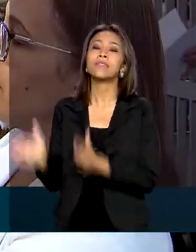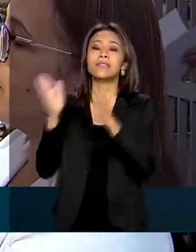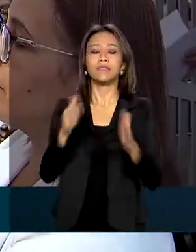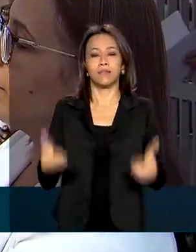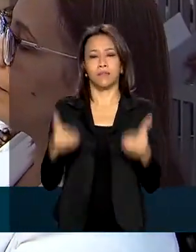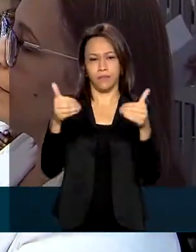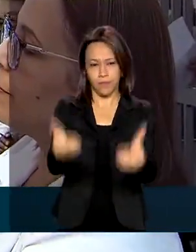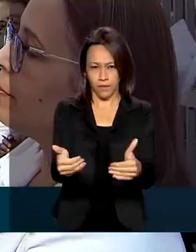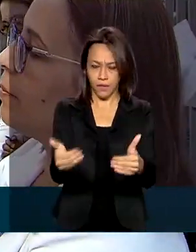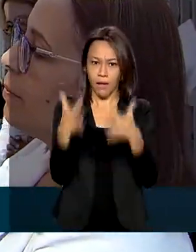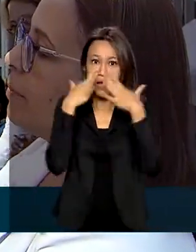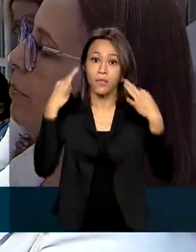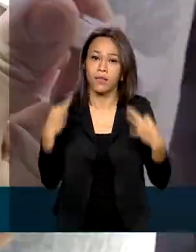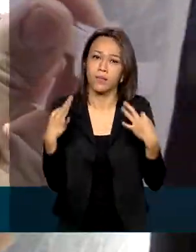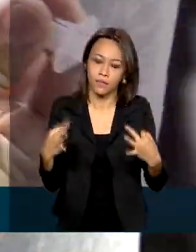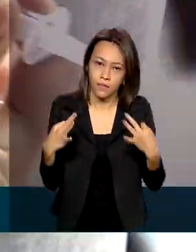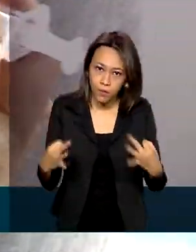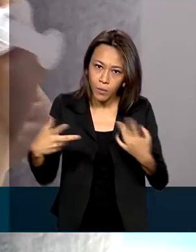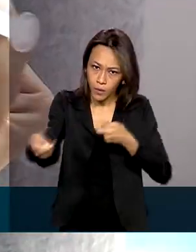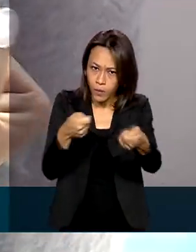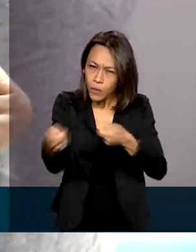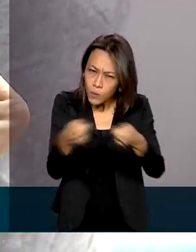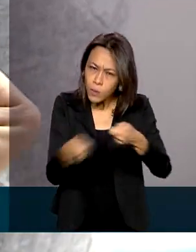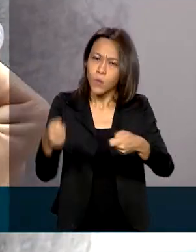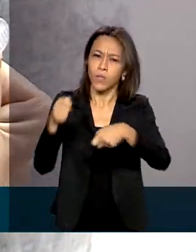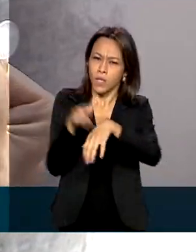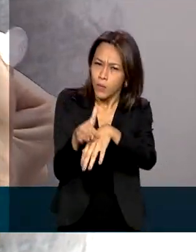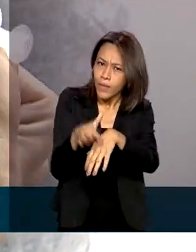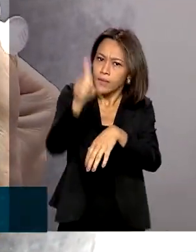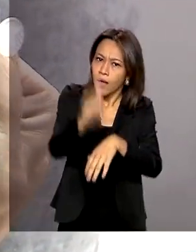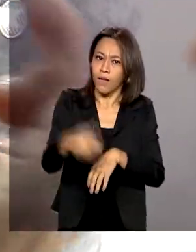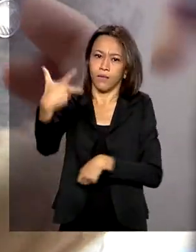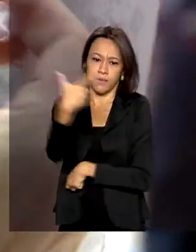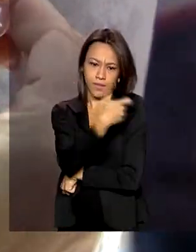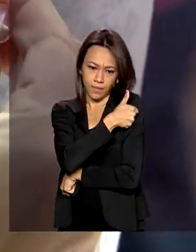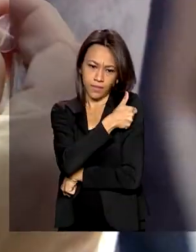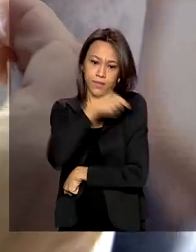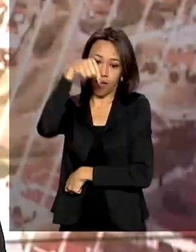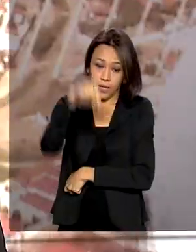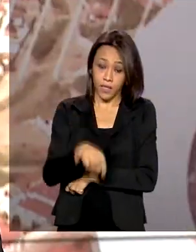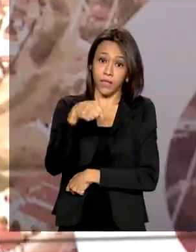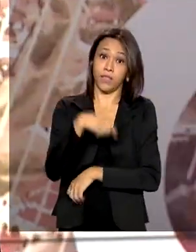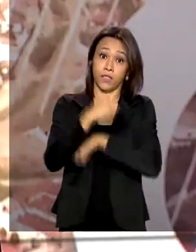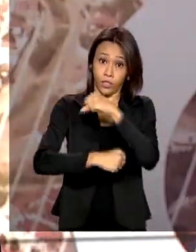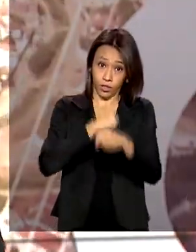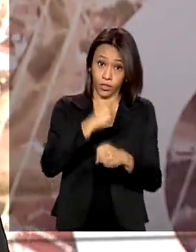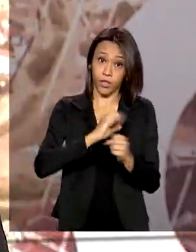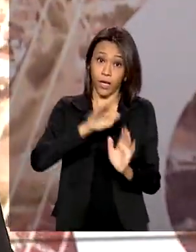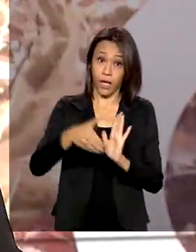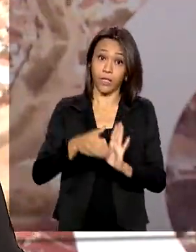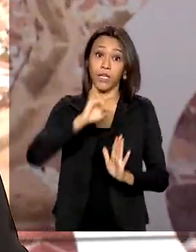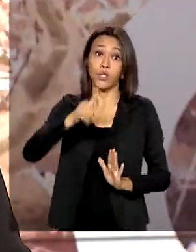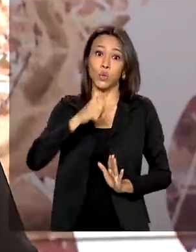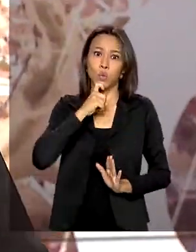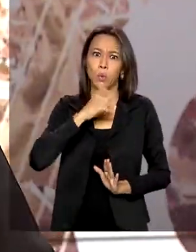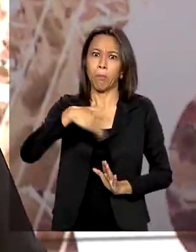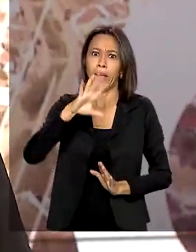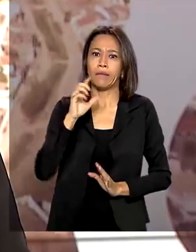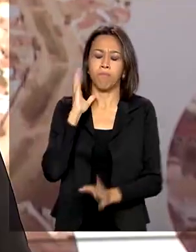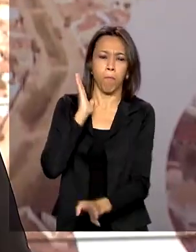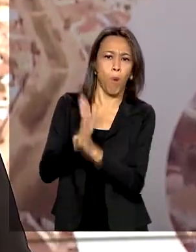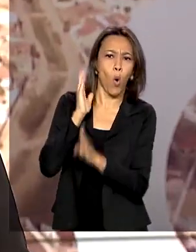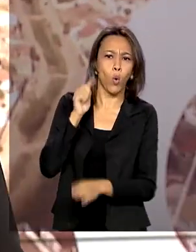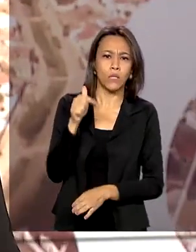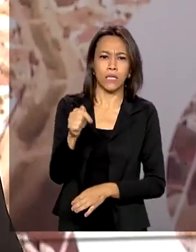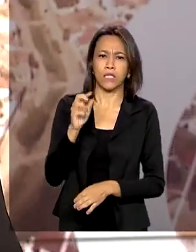principal medida de prevenção e controle do sarampo é a vacina. Neste ano, até julho, foram confirmados mais de 7 mil casos